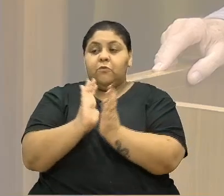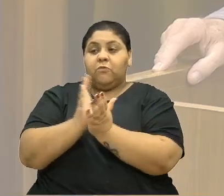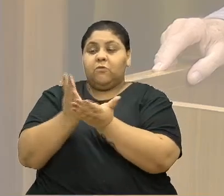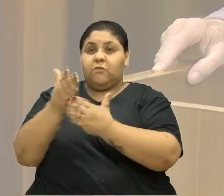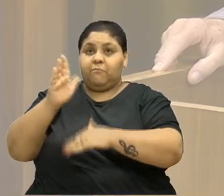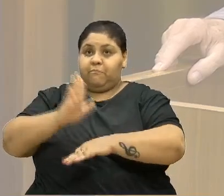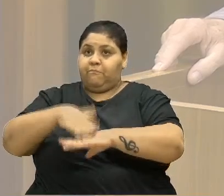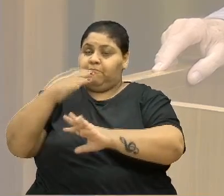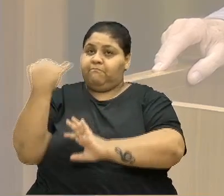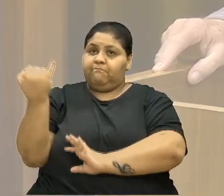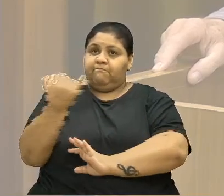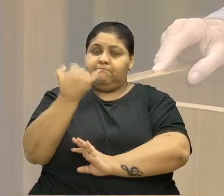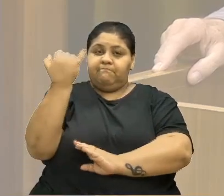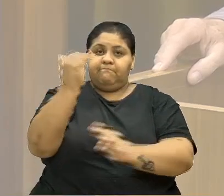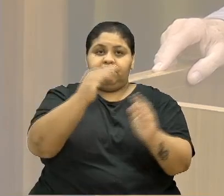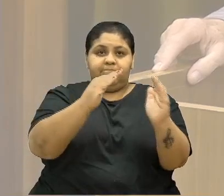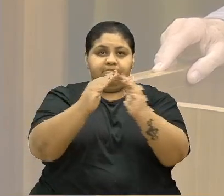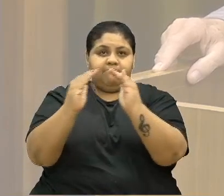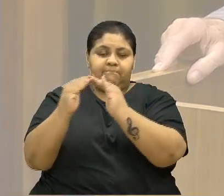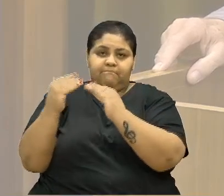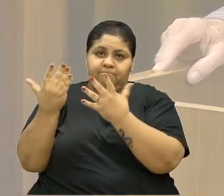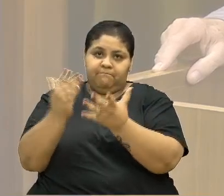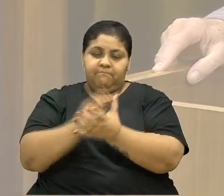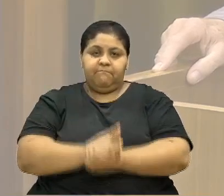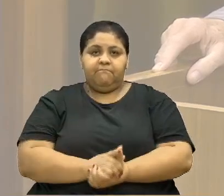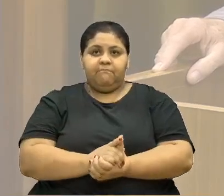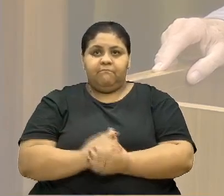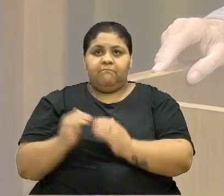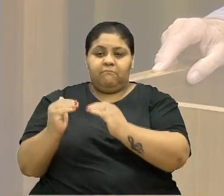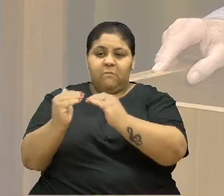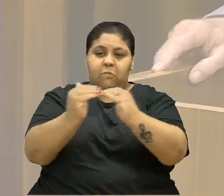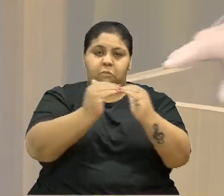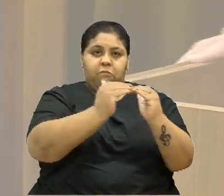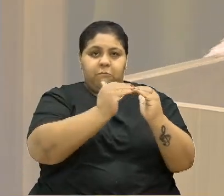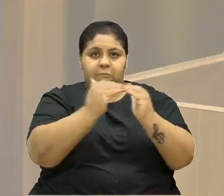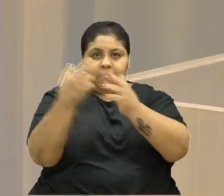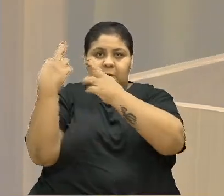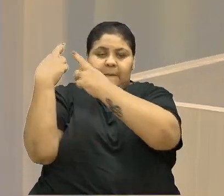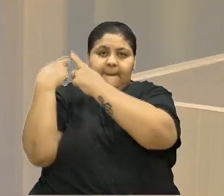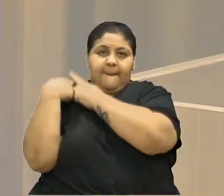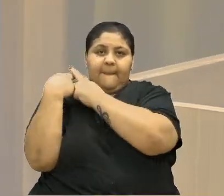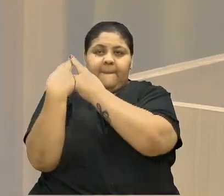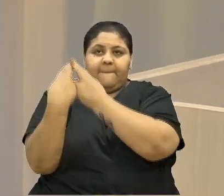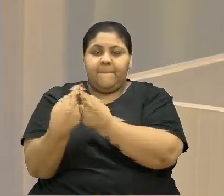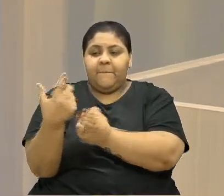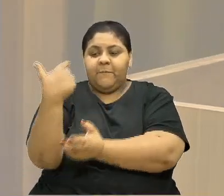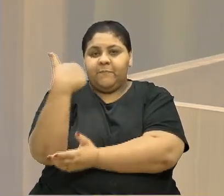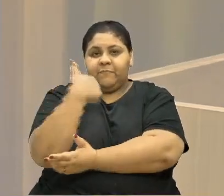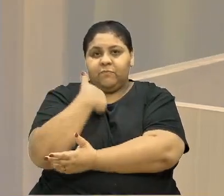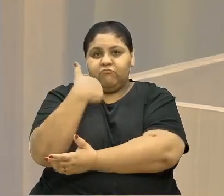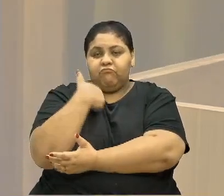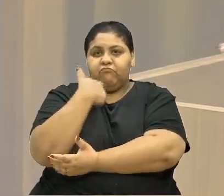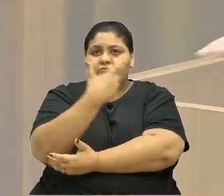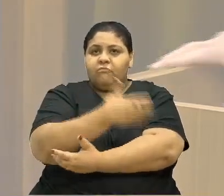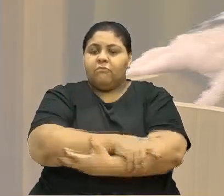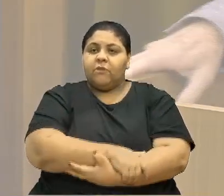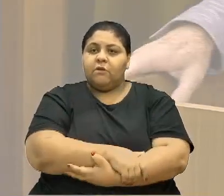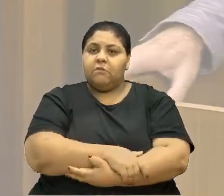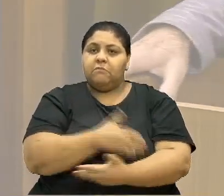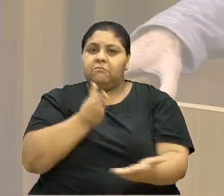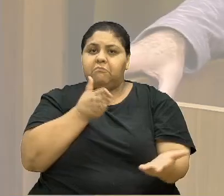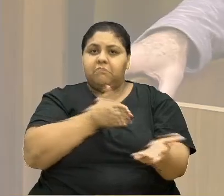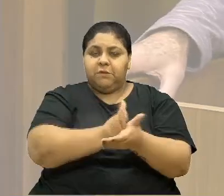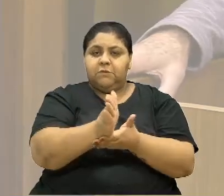mais importantes da casa. Com equilíbrio, com responsabilidade, eu